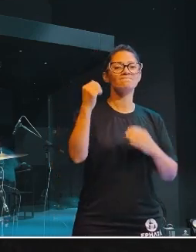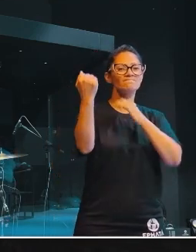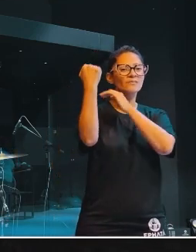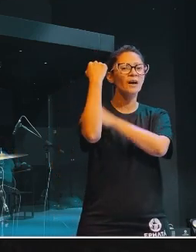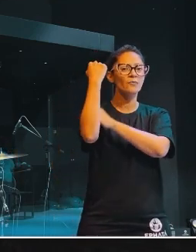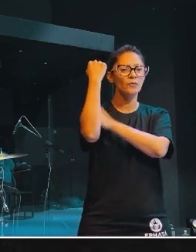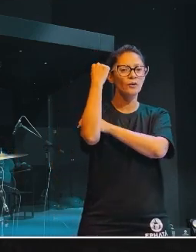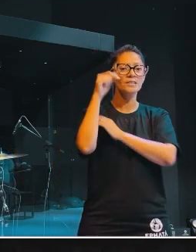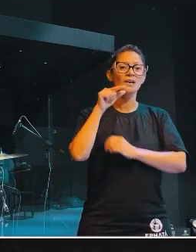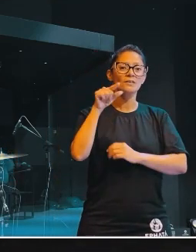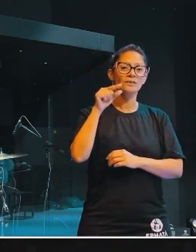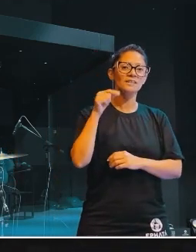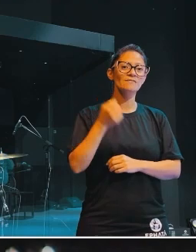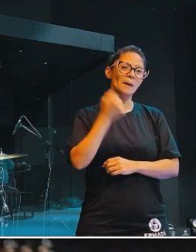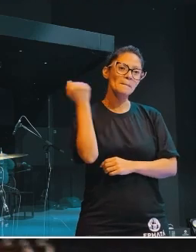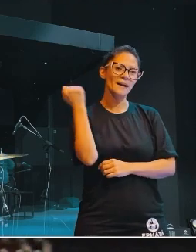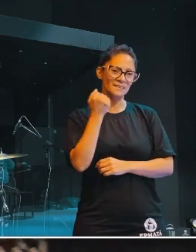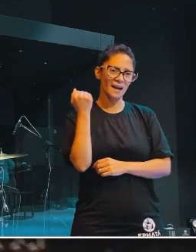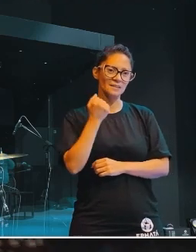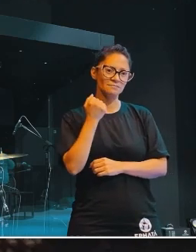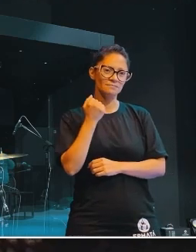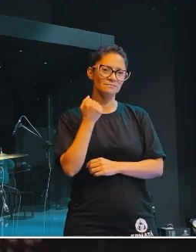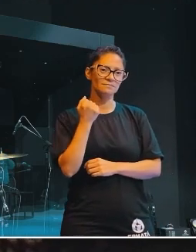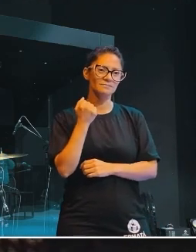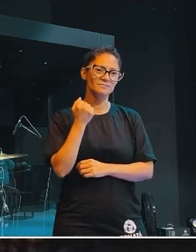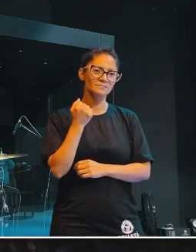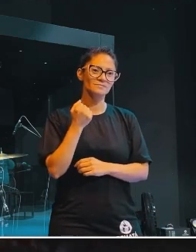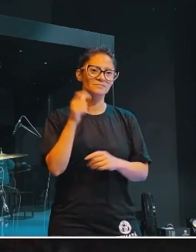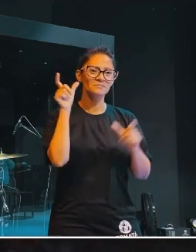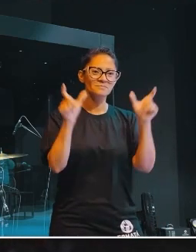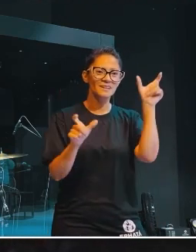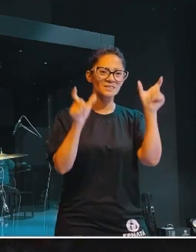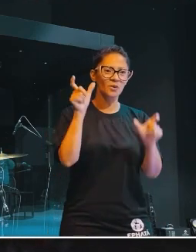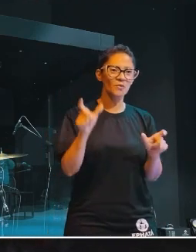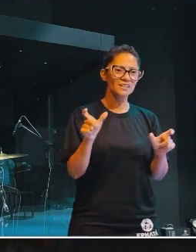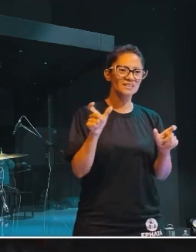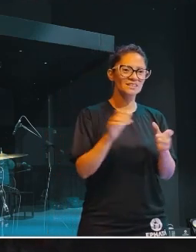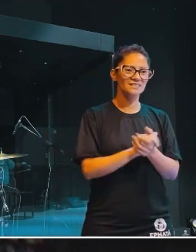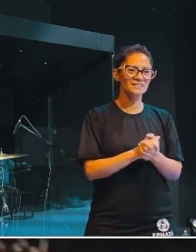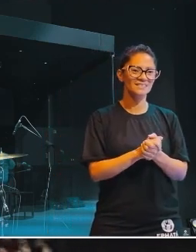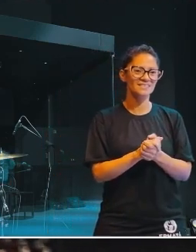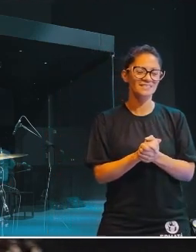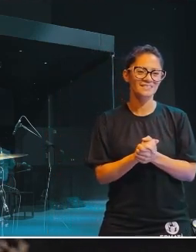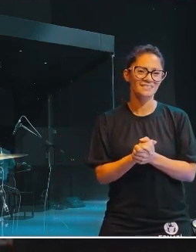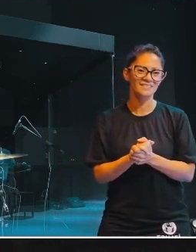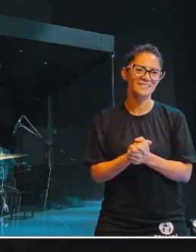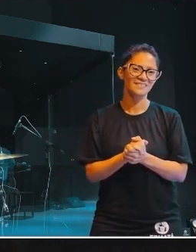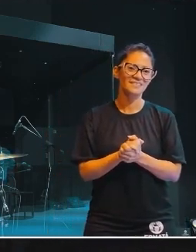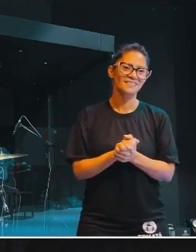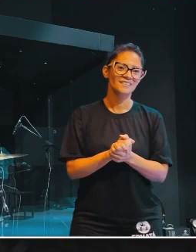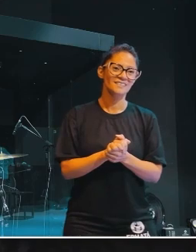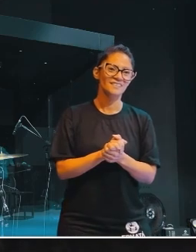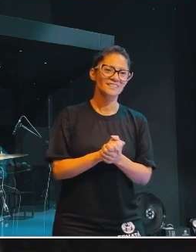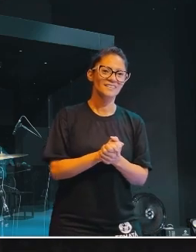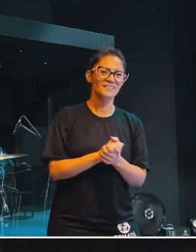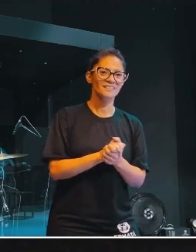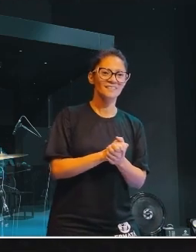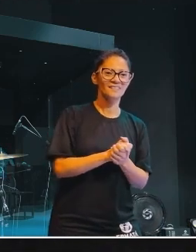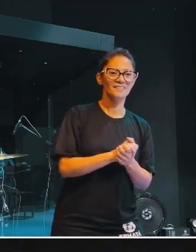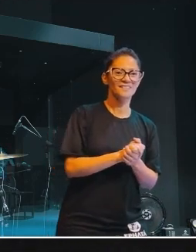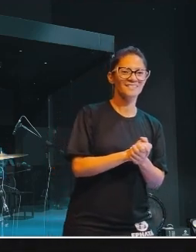Guerras espirituais não podem ser vencidas com armas carnais. A